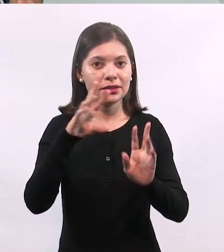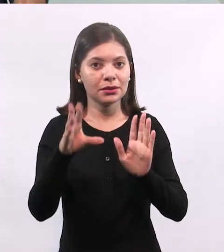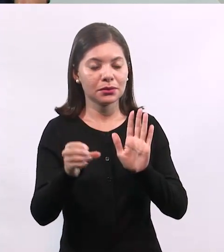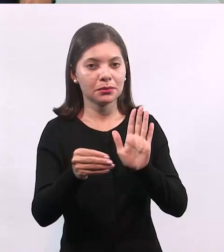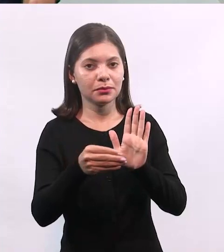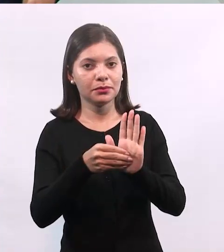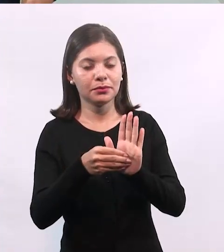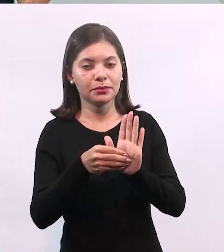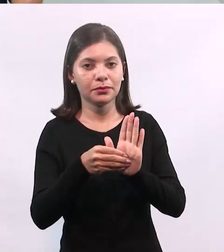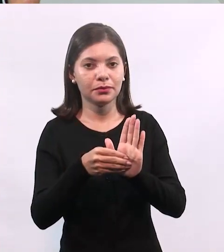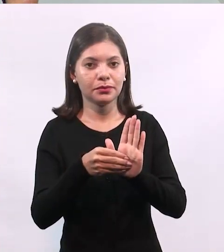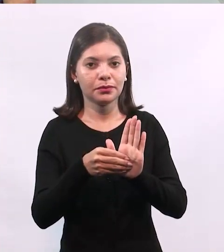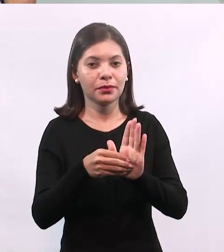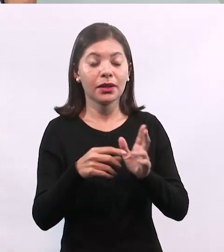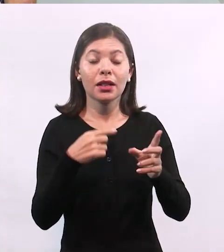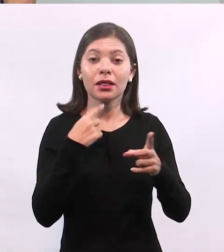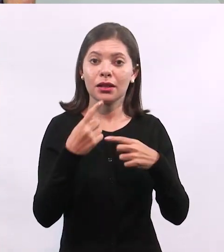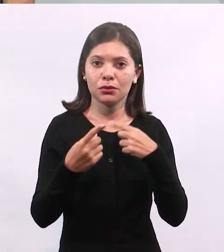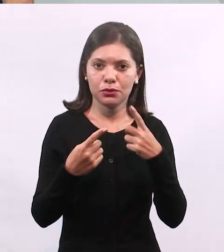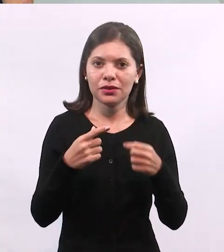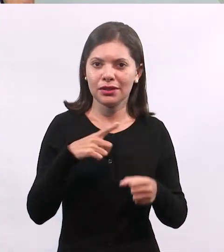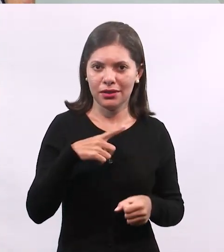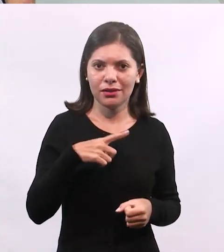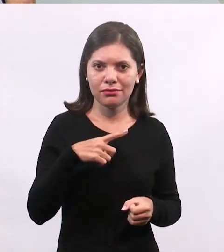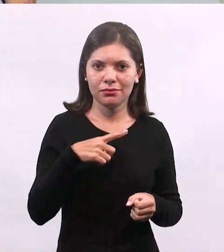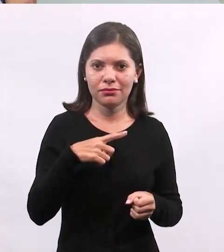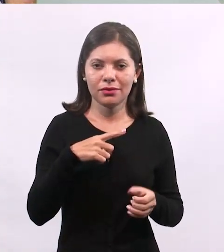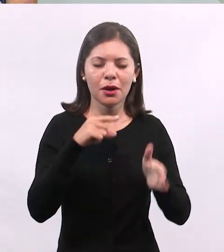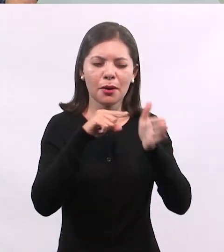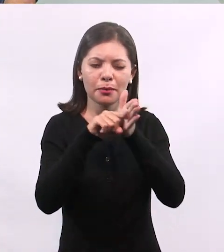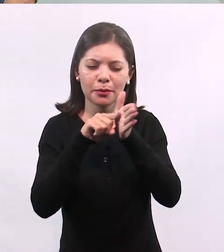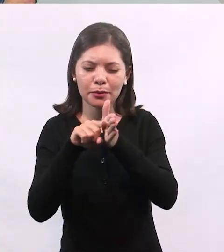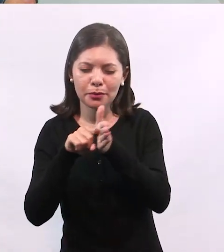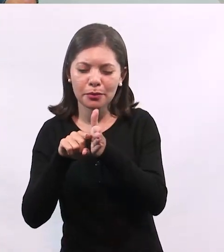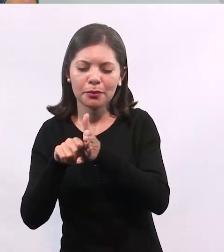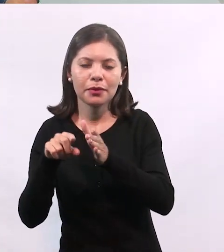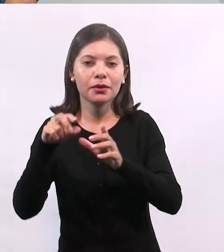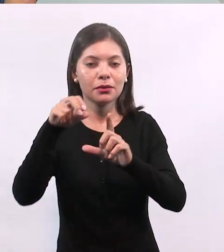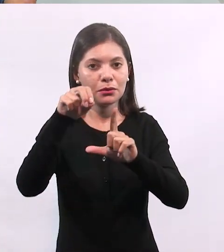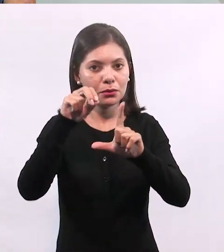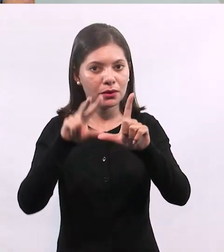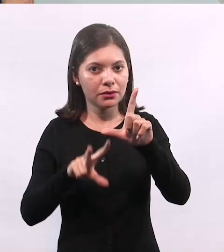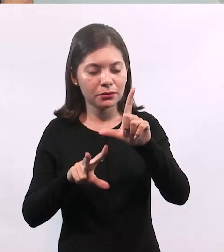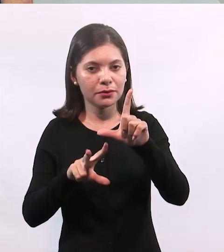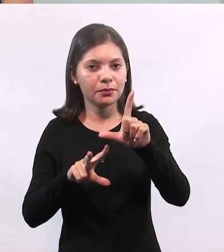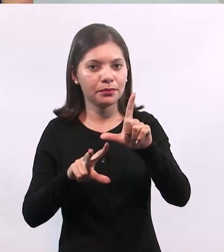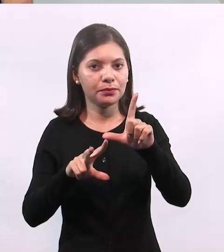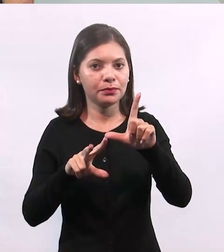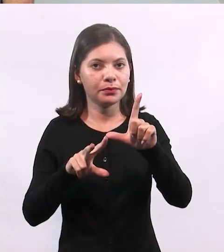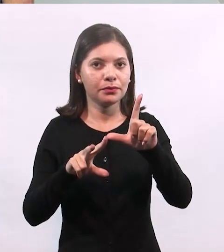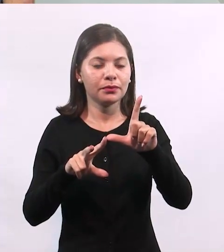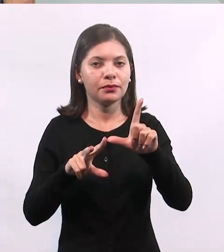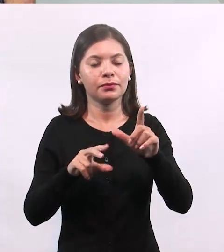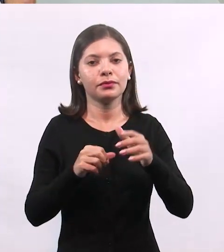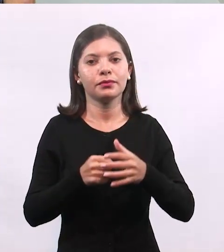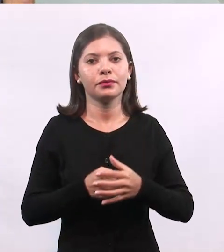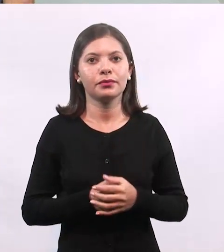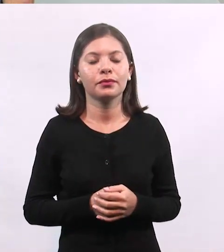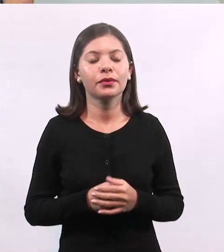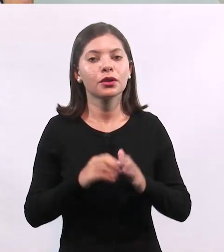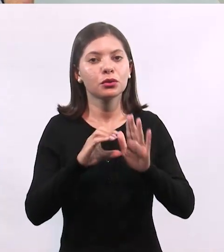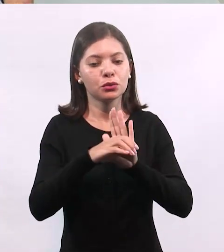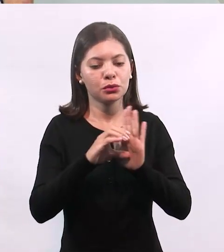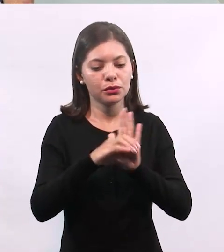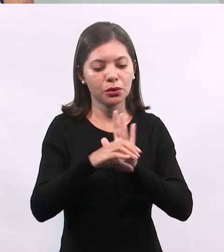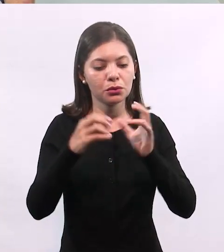básicas a gente tem as referências complementares e na dúvida não existe em procurar lá pelo ambiente virtual de aprendizagem para tirar essas